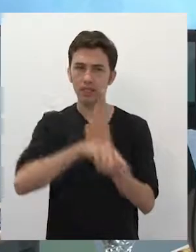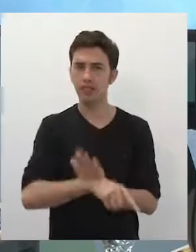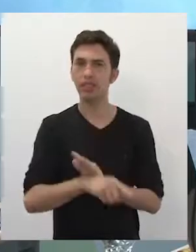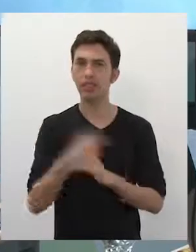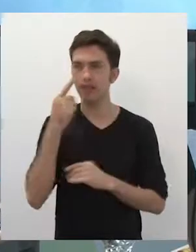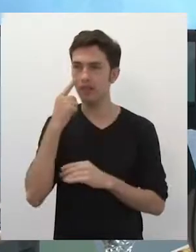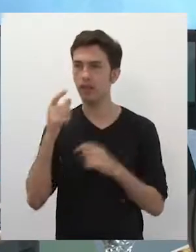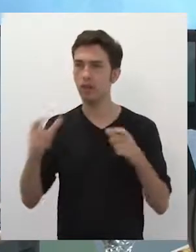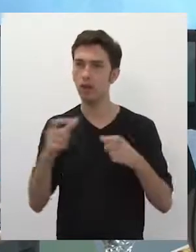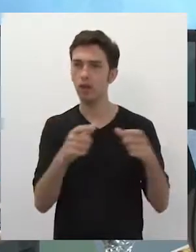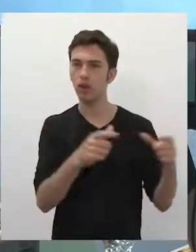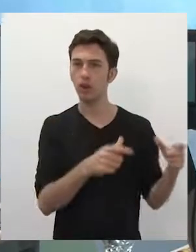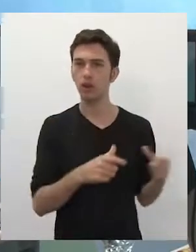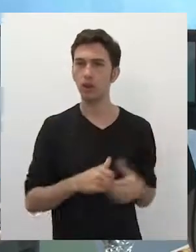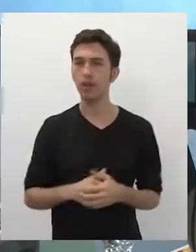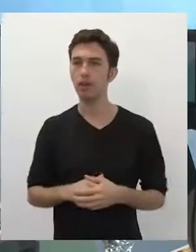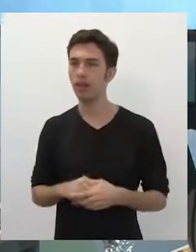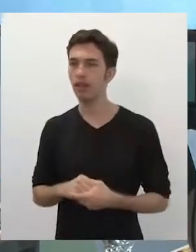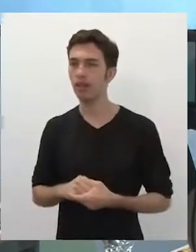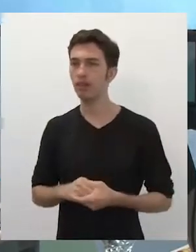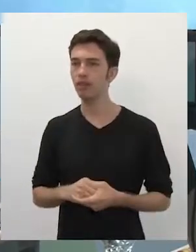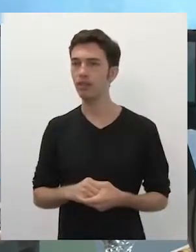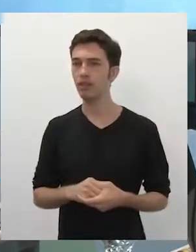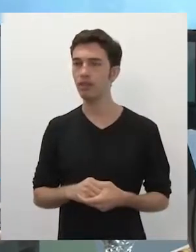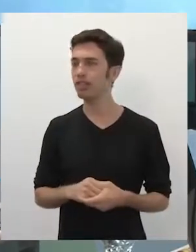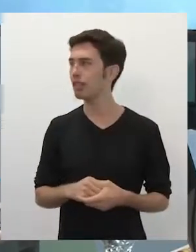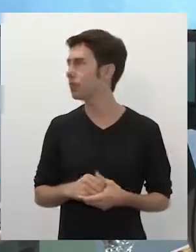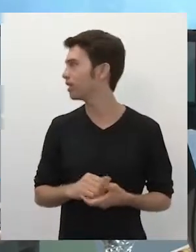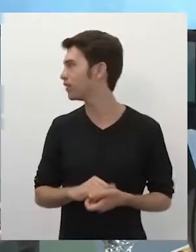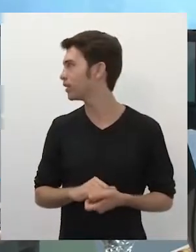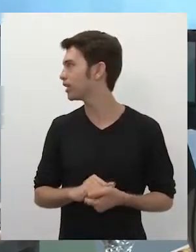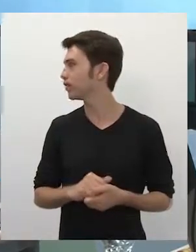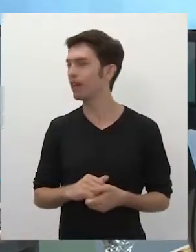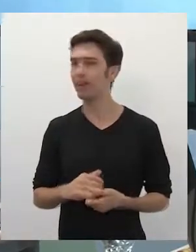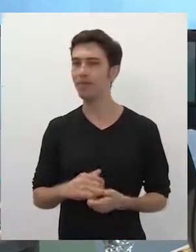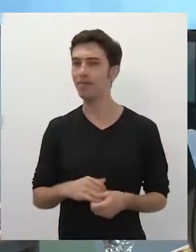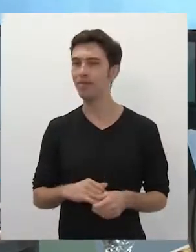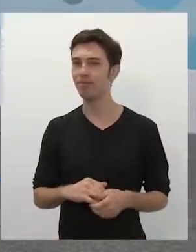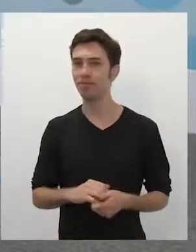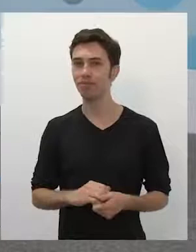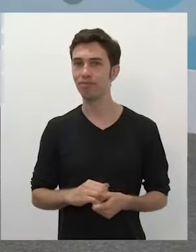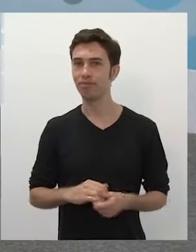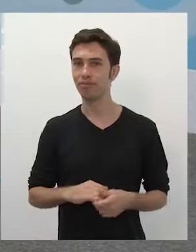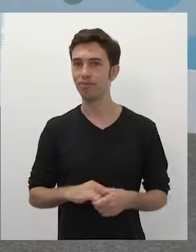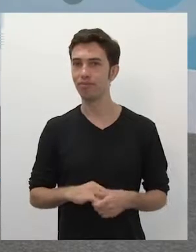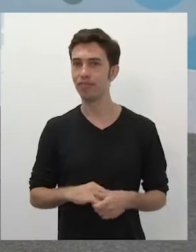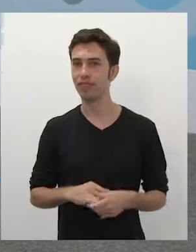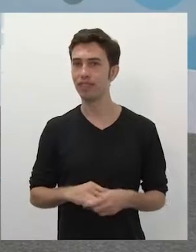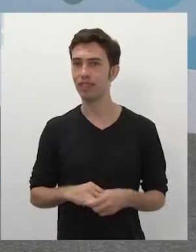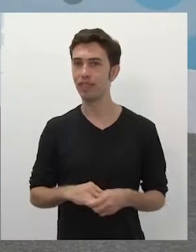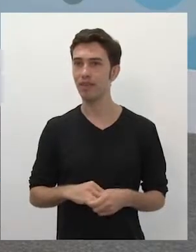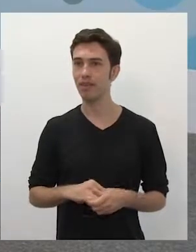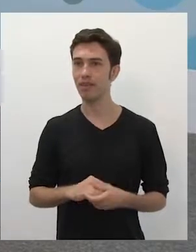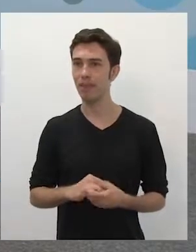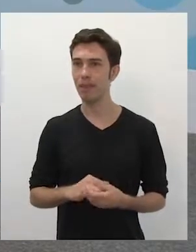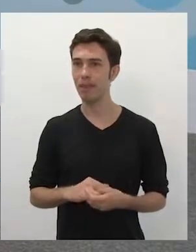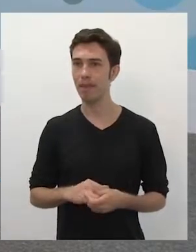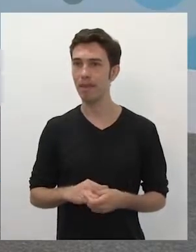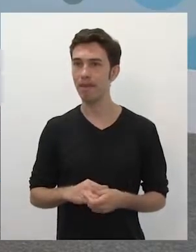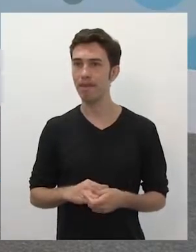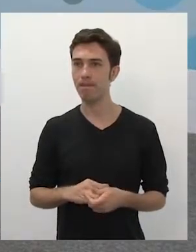gente quer argumentar sobre algo, né? Que então, aí entra até na checagem, né? Isso. Porque só um lado da notícia, só um lado do